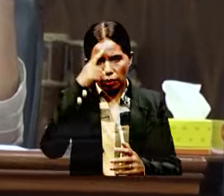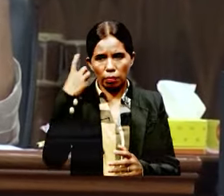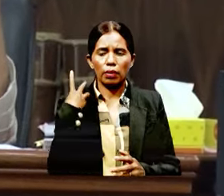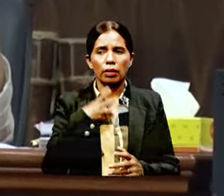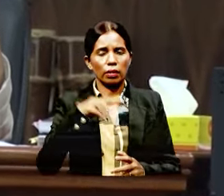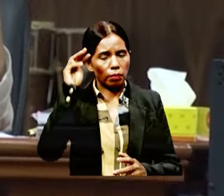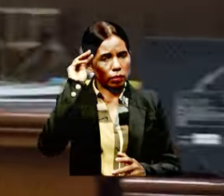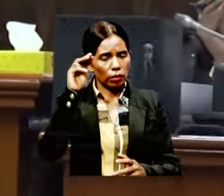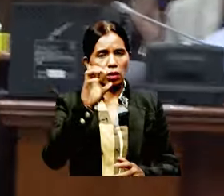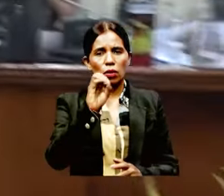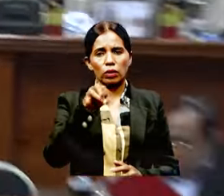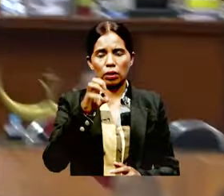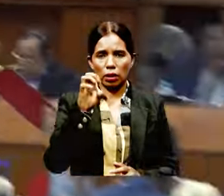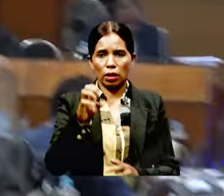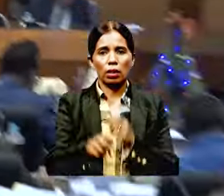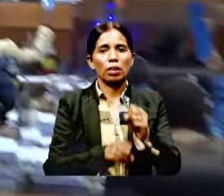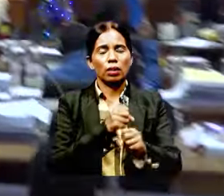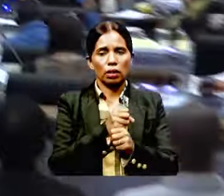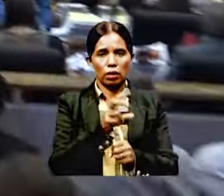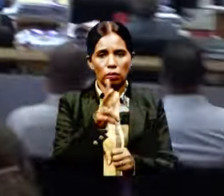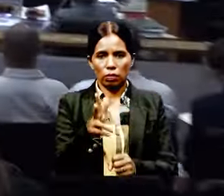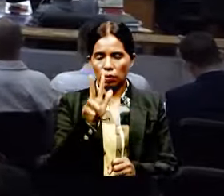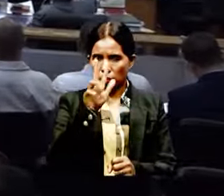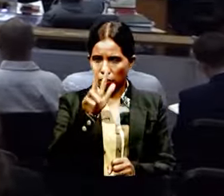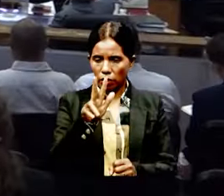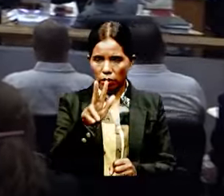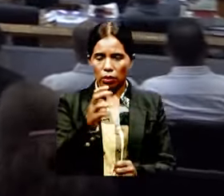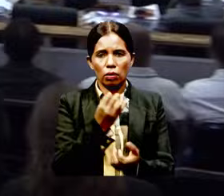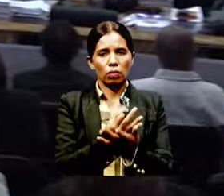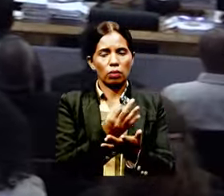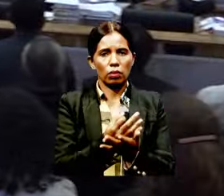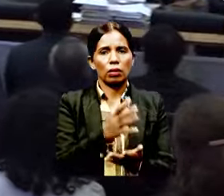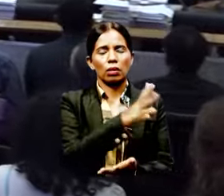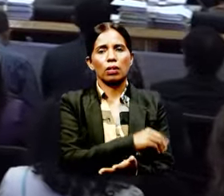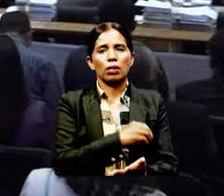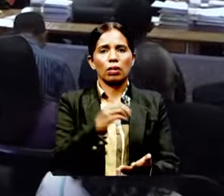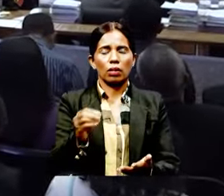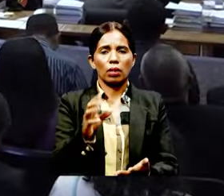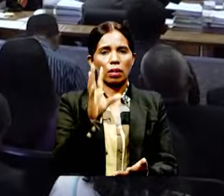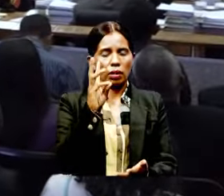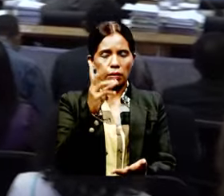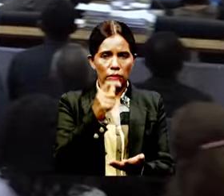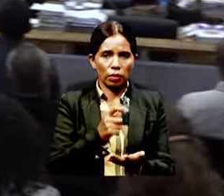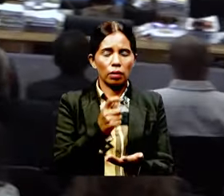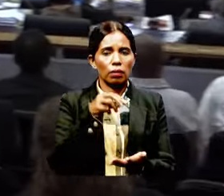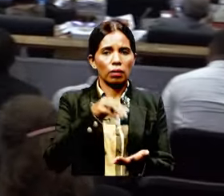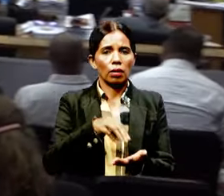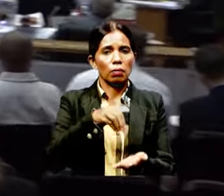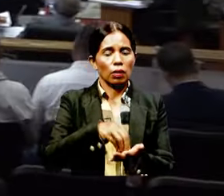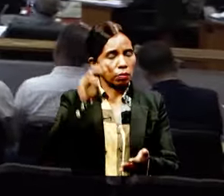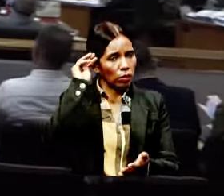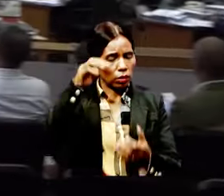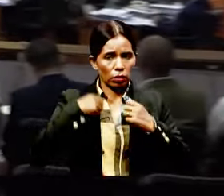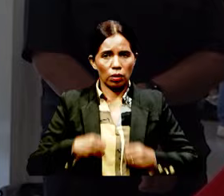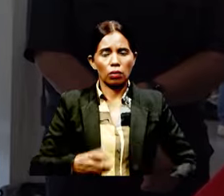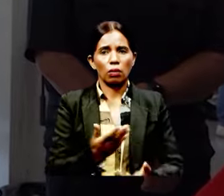Ia orçamento retificativo tinan rihun rua runulu resintolu o montante dólar americano tokonen aloka ba Ministério Saúde hodi